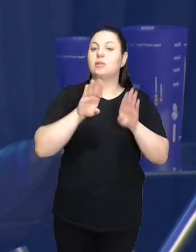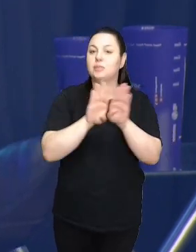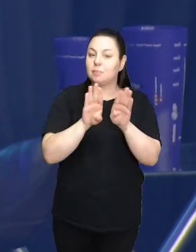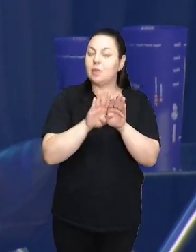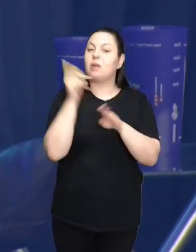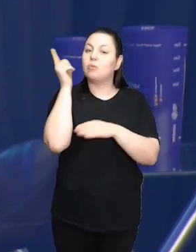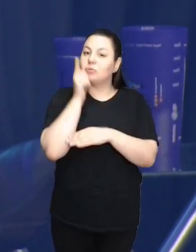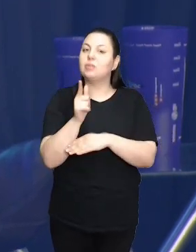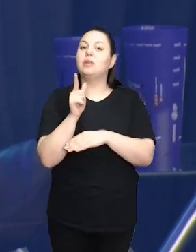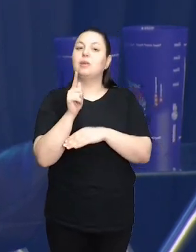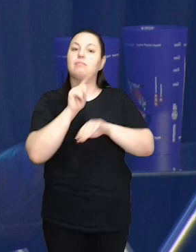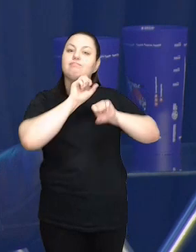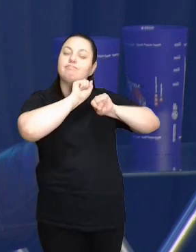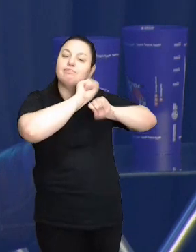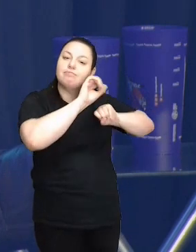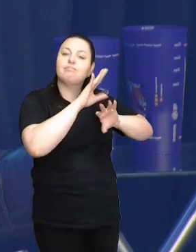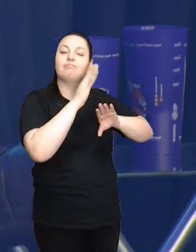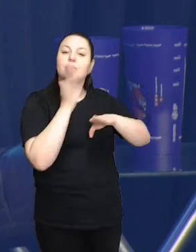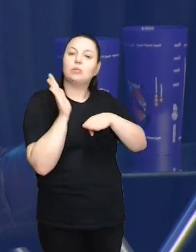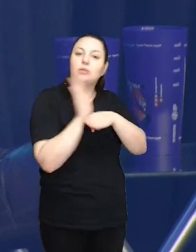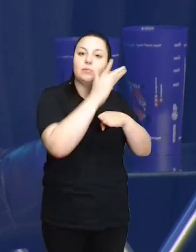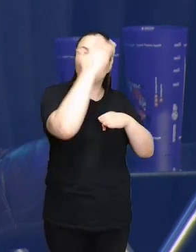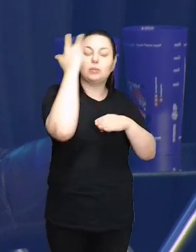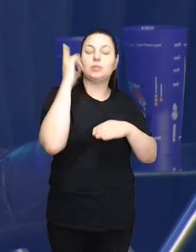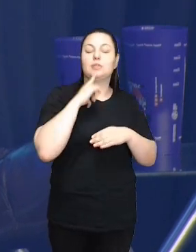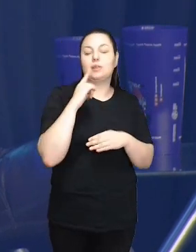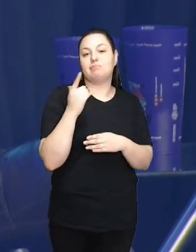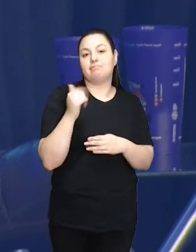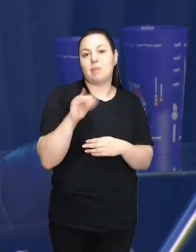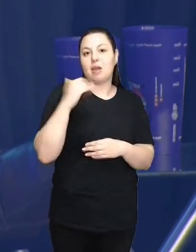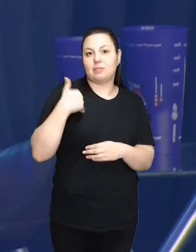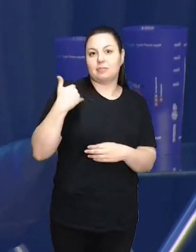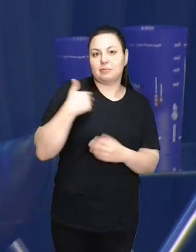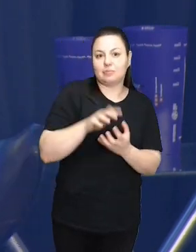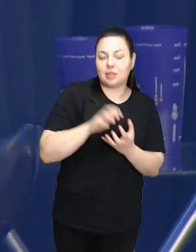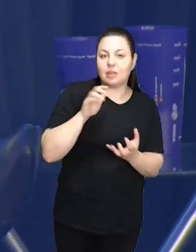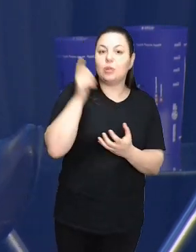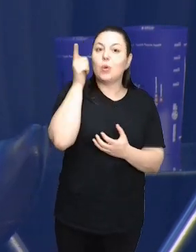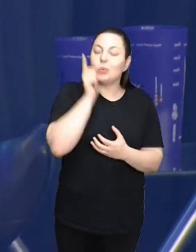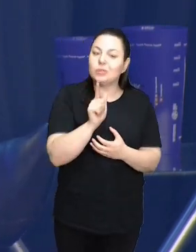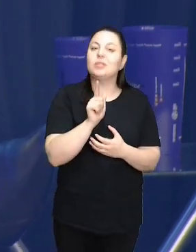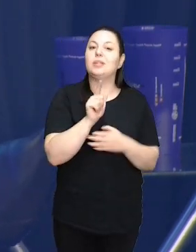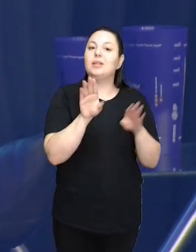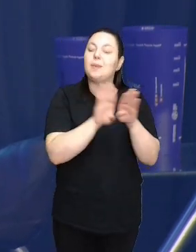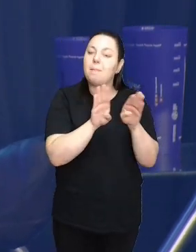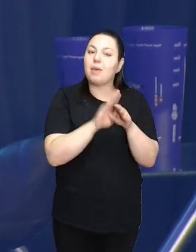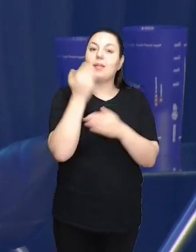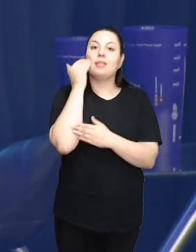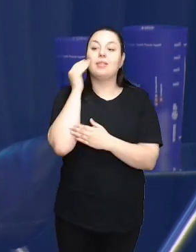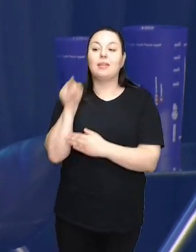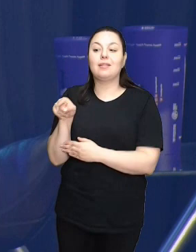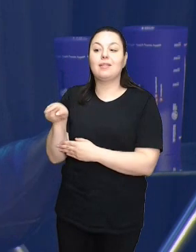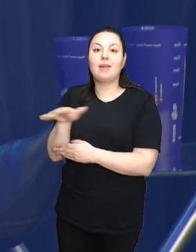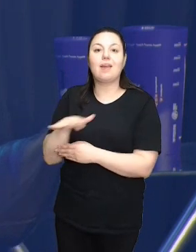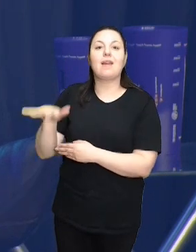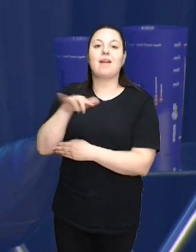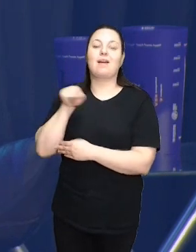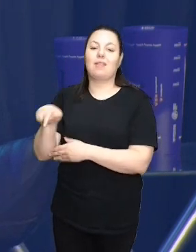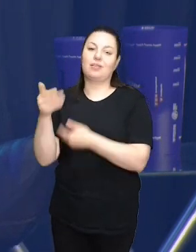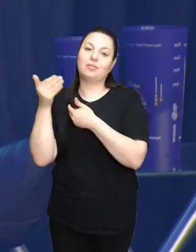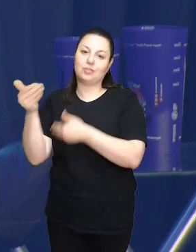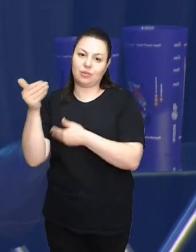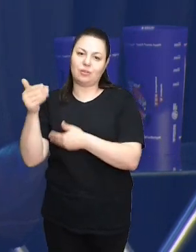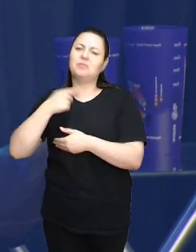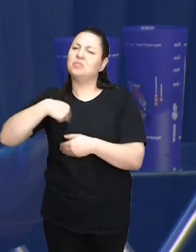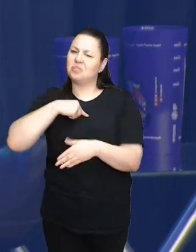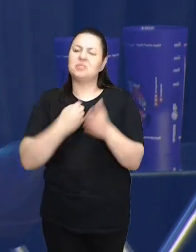têm uma necessidade de se inserir no meio ambiente dos jovens. O Start ele vem desenvolvendo muitos trabalhos nesse sentido, a